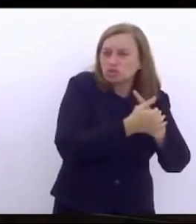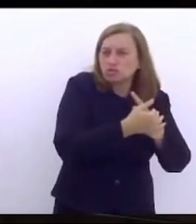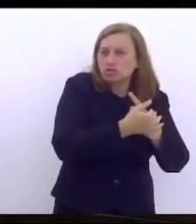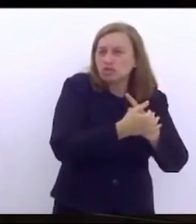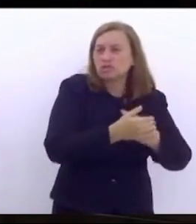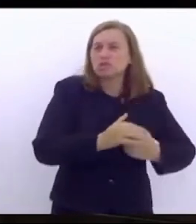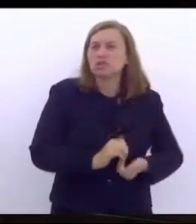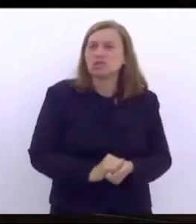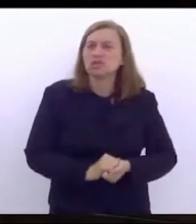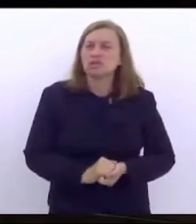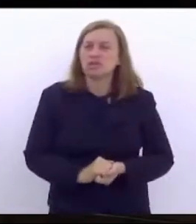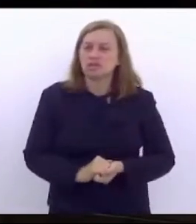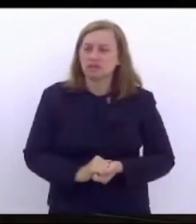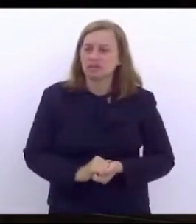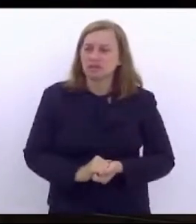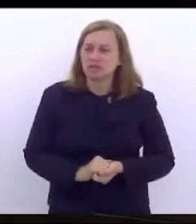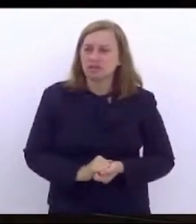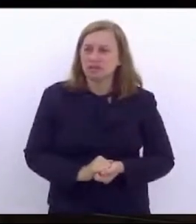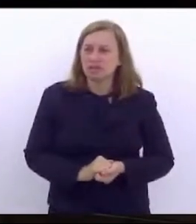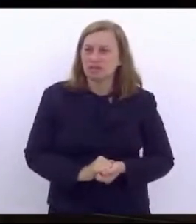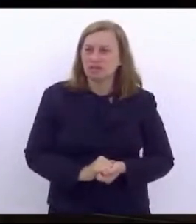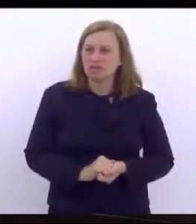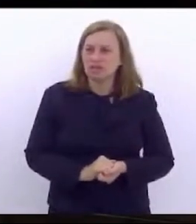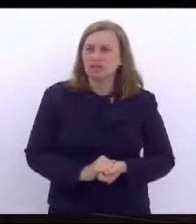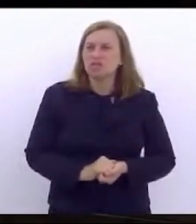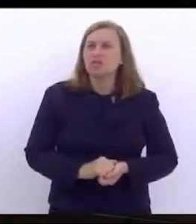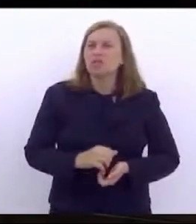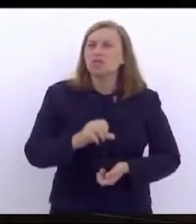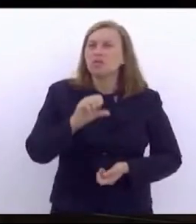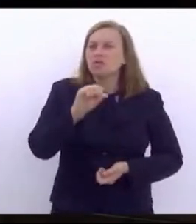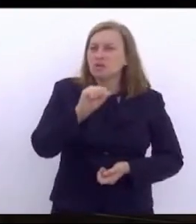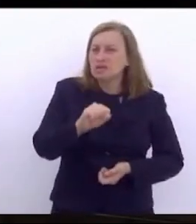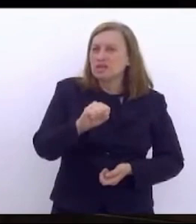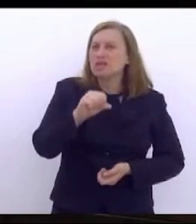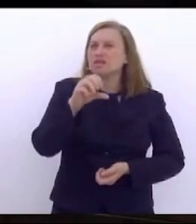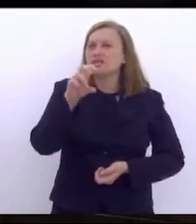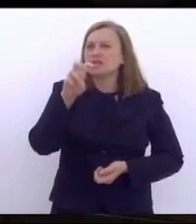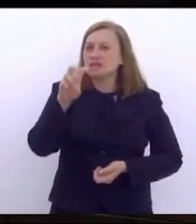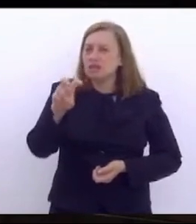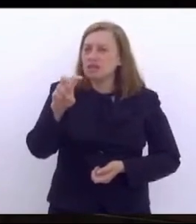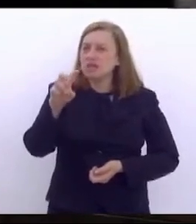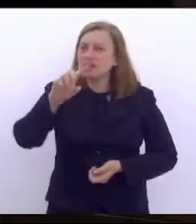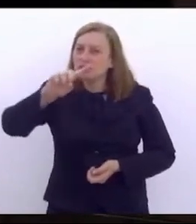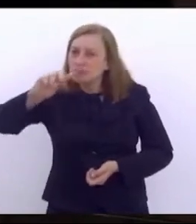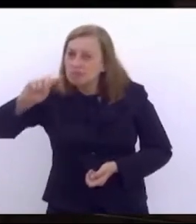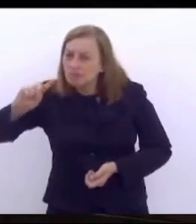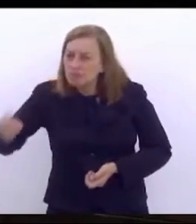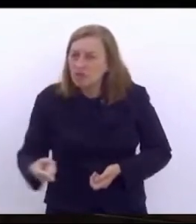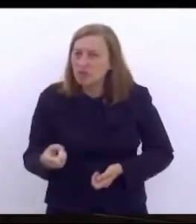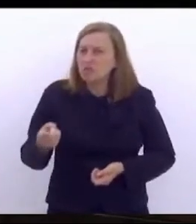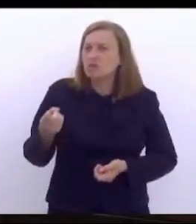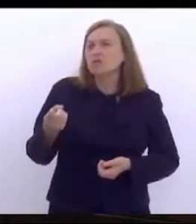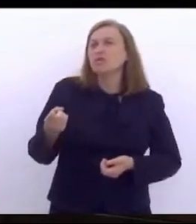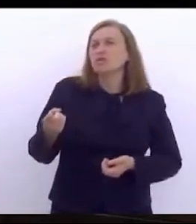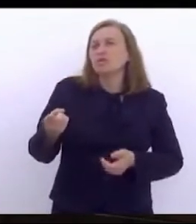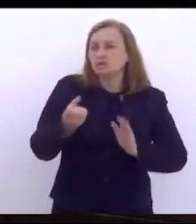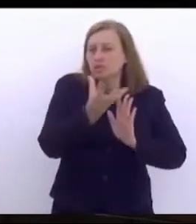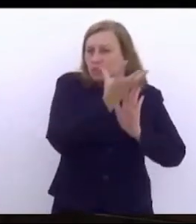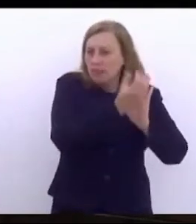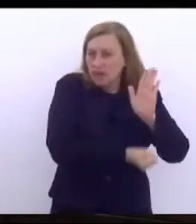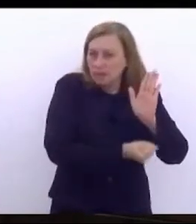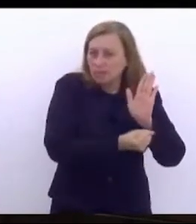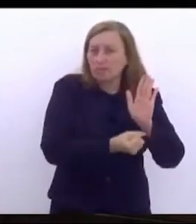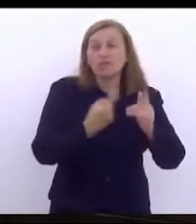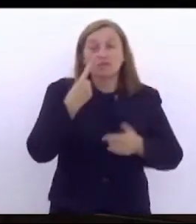e é justamente a estimativa que projeta 850 mil abortos aqui no Brasil. Né? Então, por aí vocês já matam o furo do estudo.